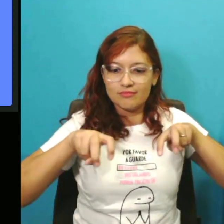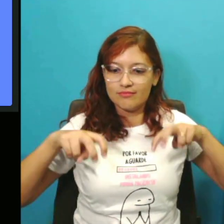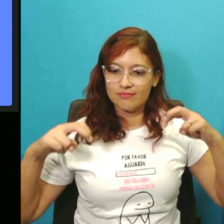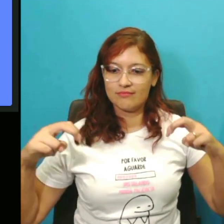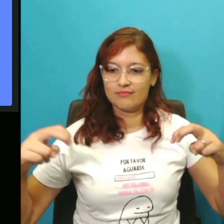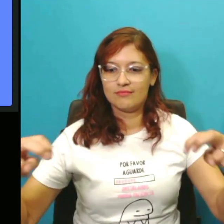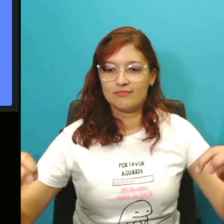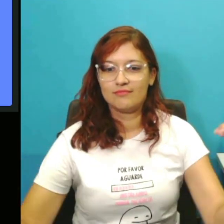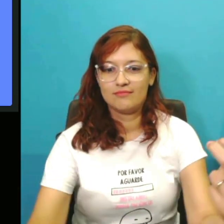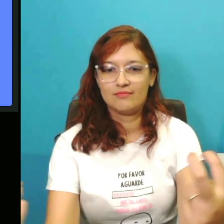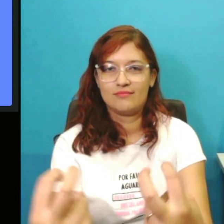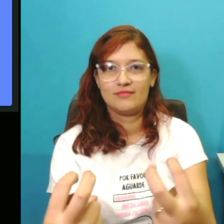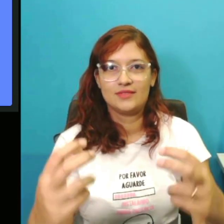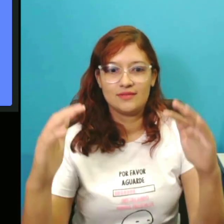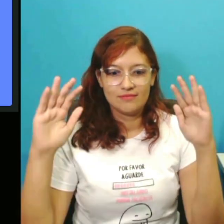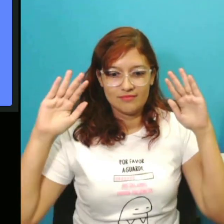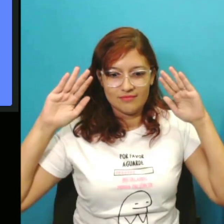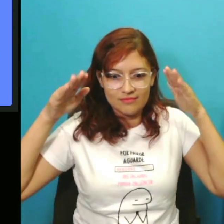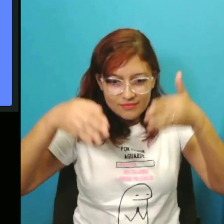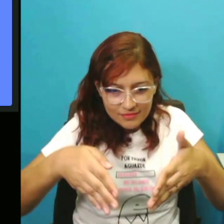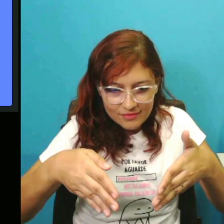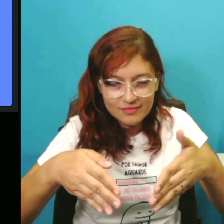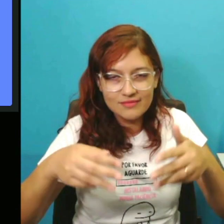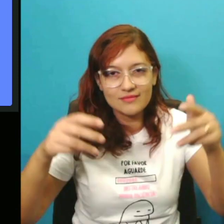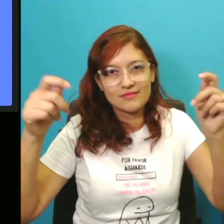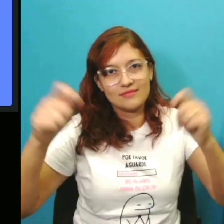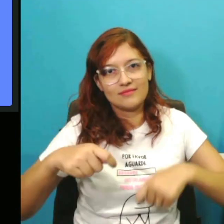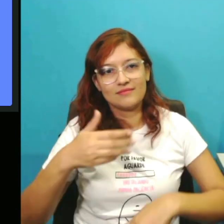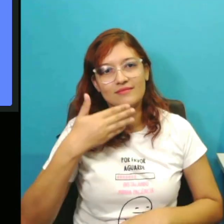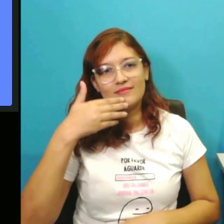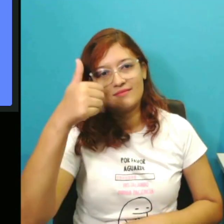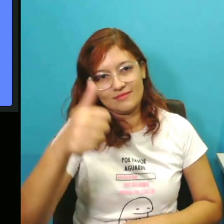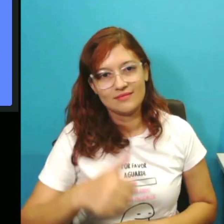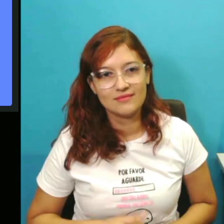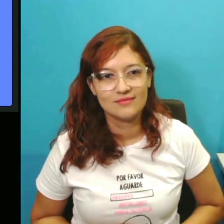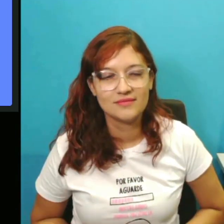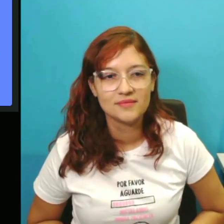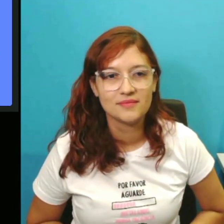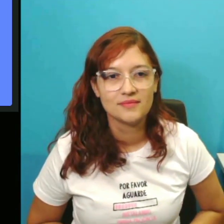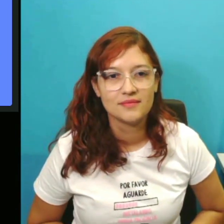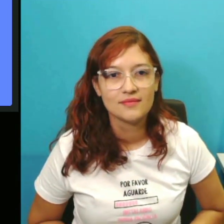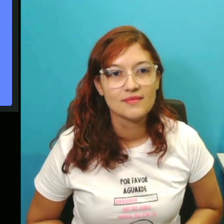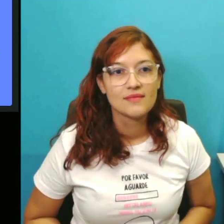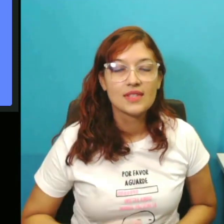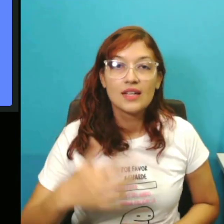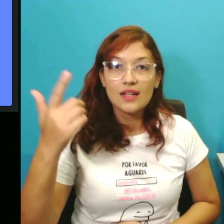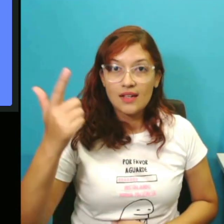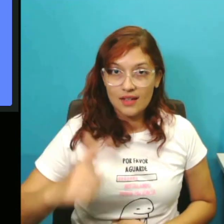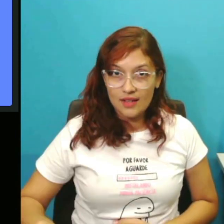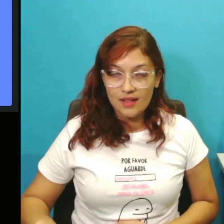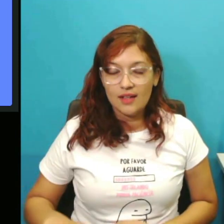quando eles estão em círculo, ou então em U, eles conseguem ter uma atenção melhor.